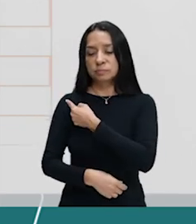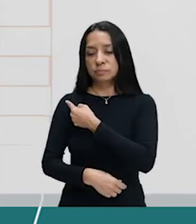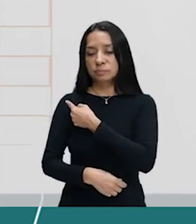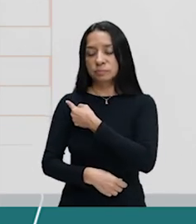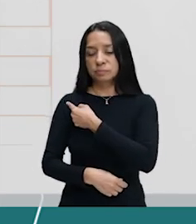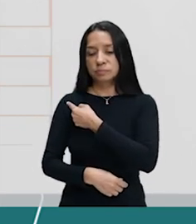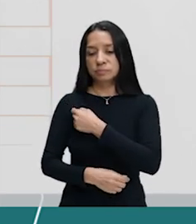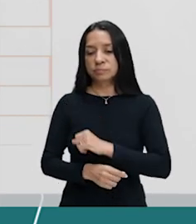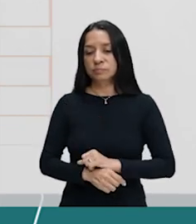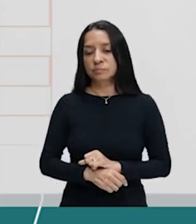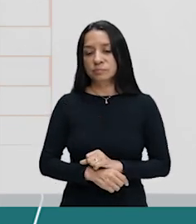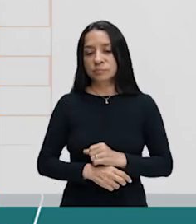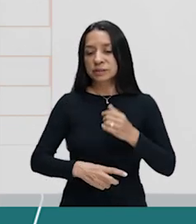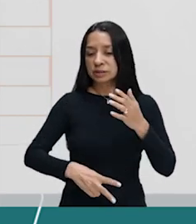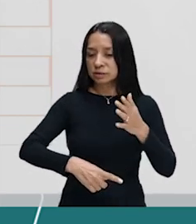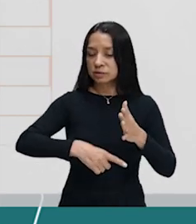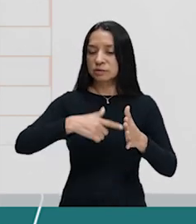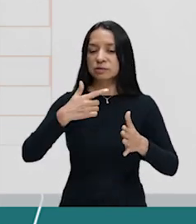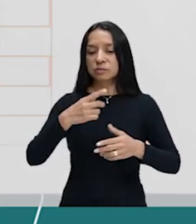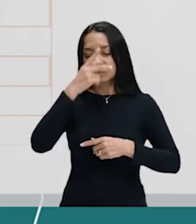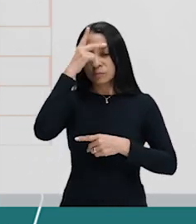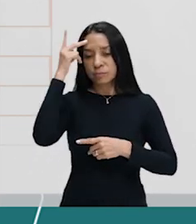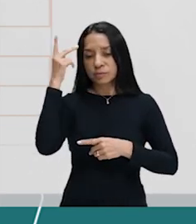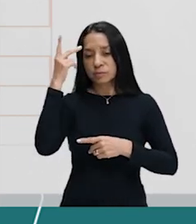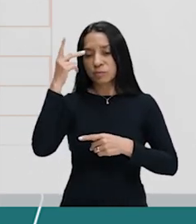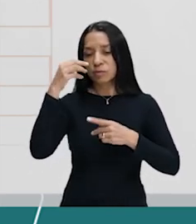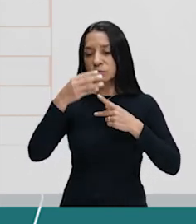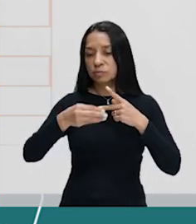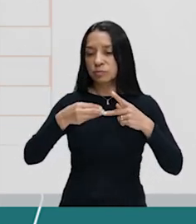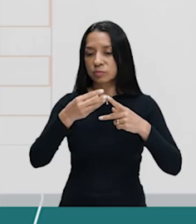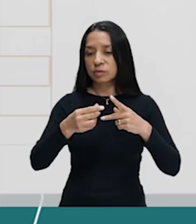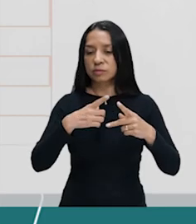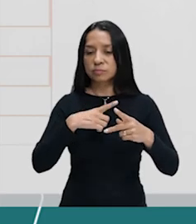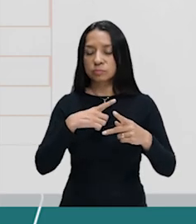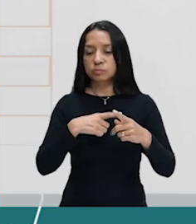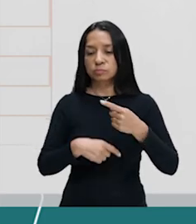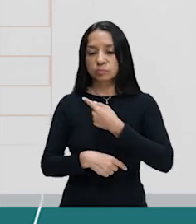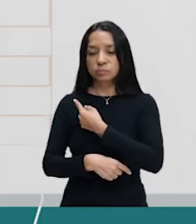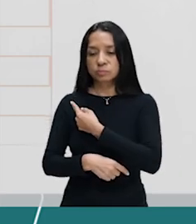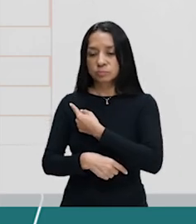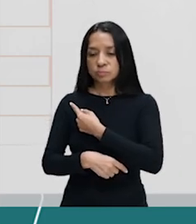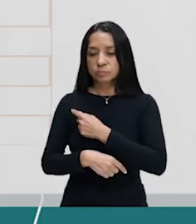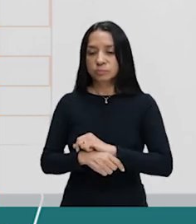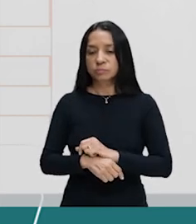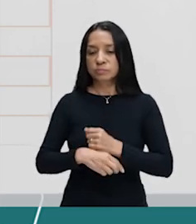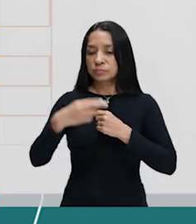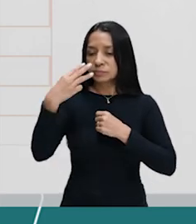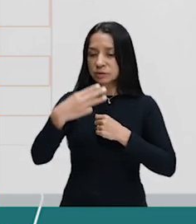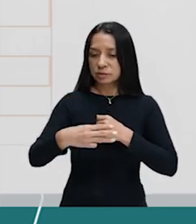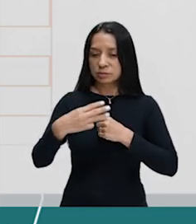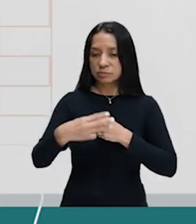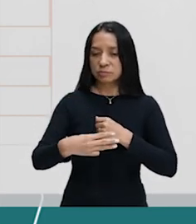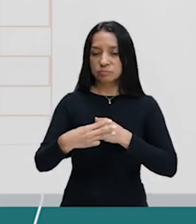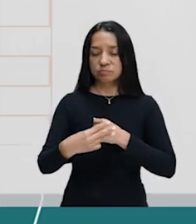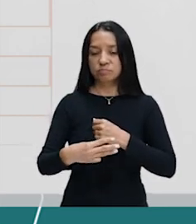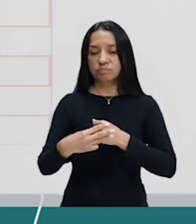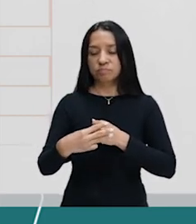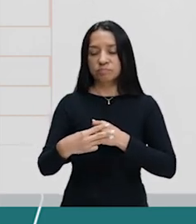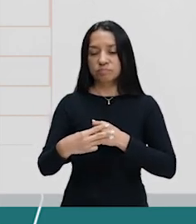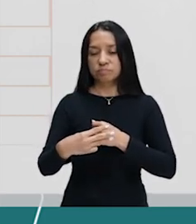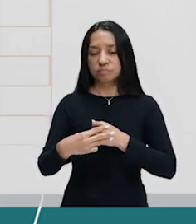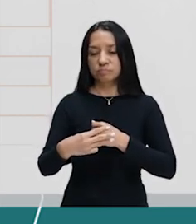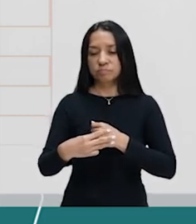e nosotras. Na segunda pessoa, eu tenho vosotros, vosotras e ustedes.